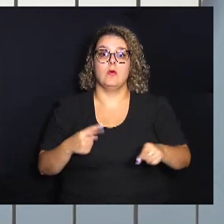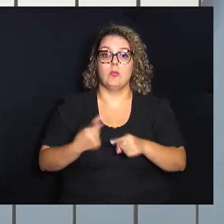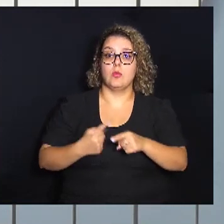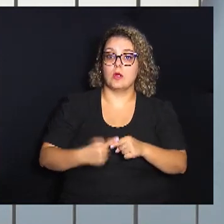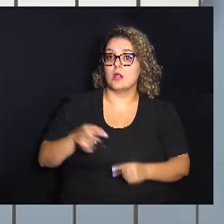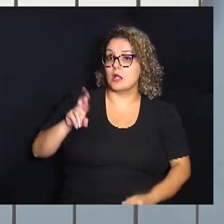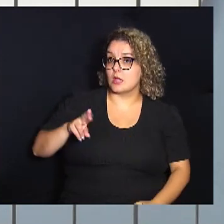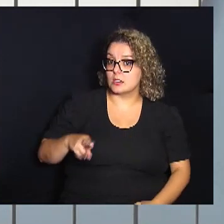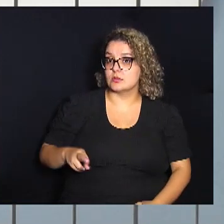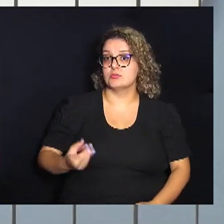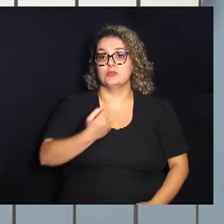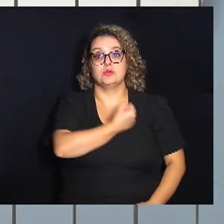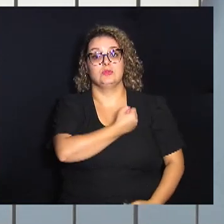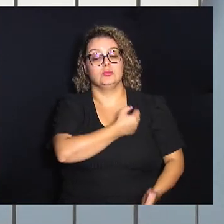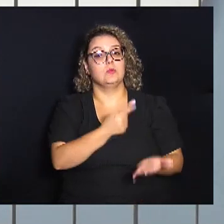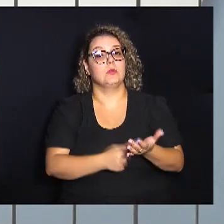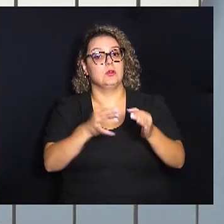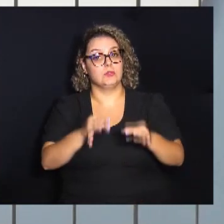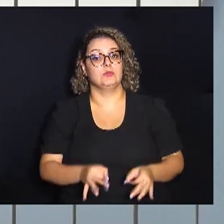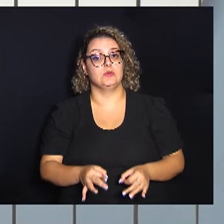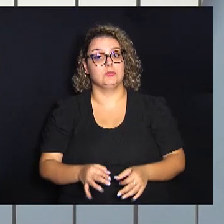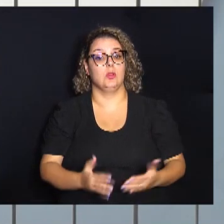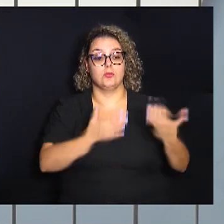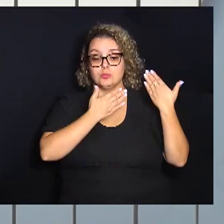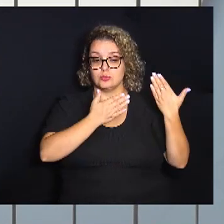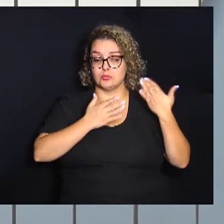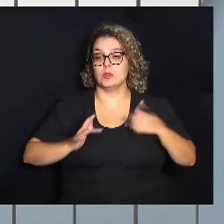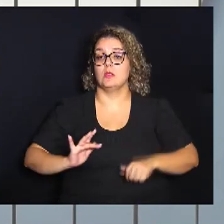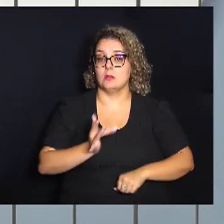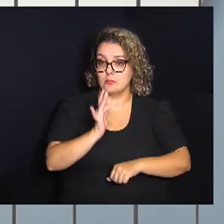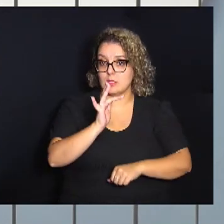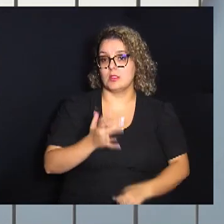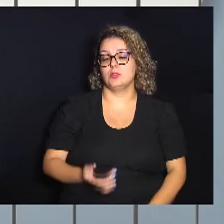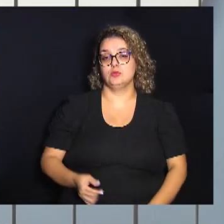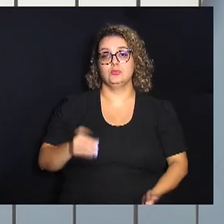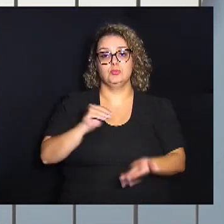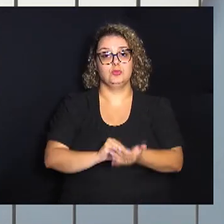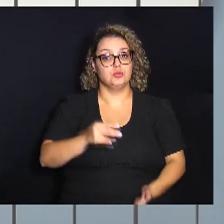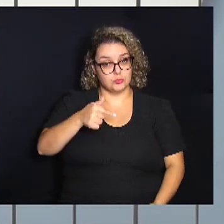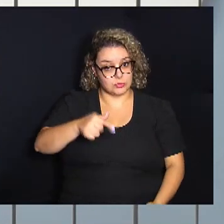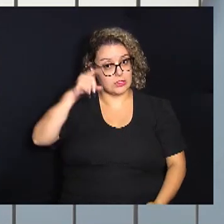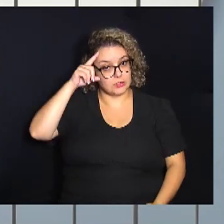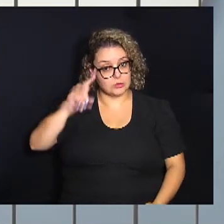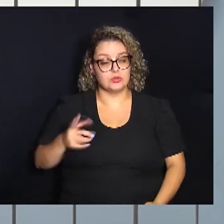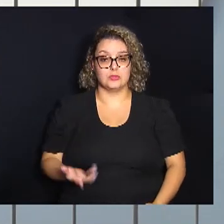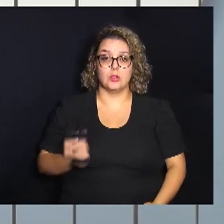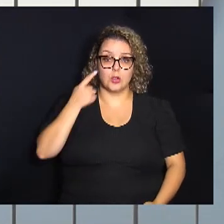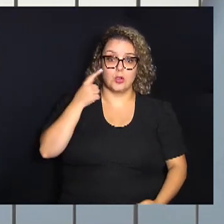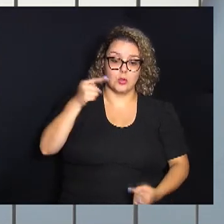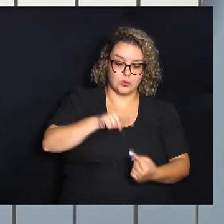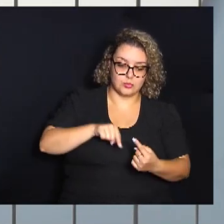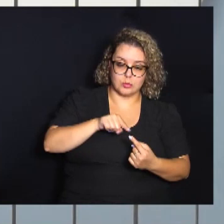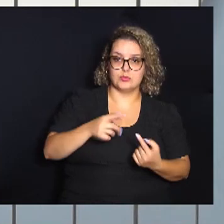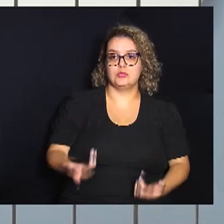do número de casos confirmados ou suspeitos de dengue nos últimos 7 dias e o objetivo, é claro,